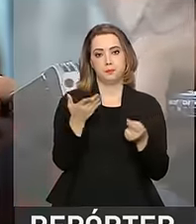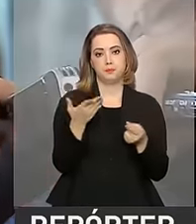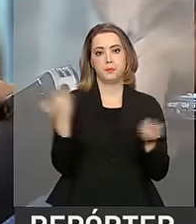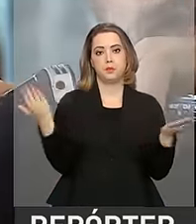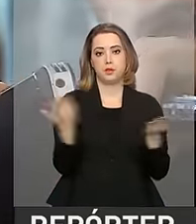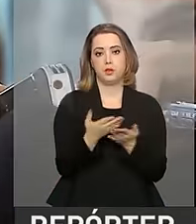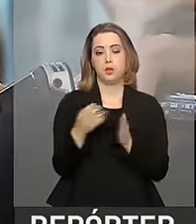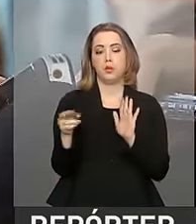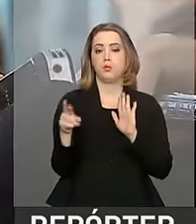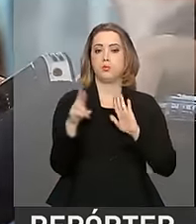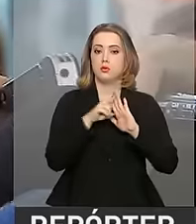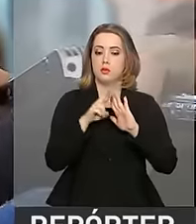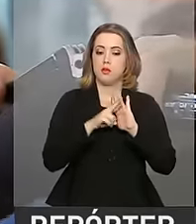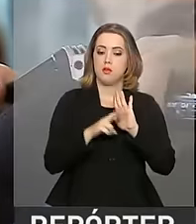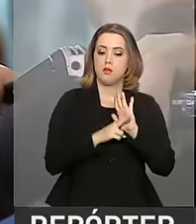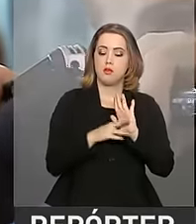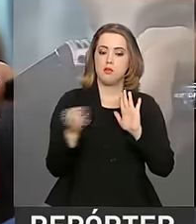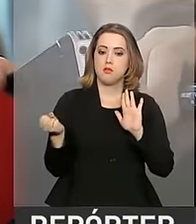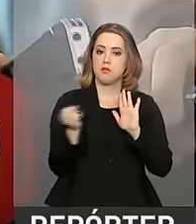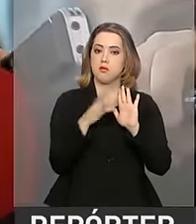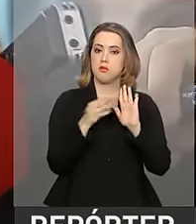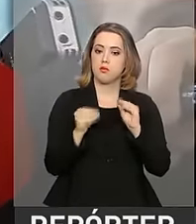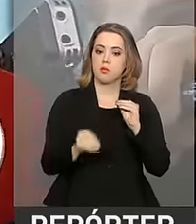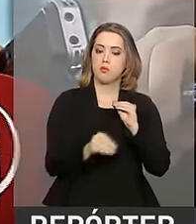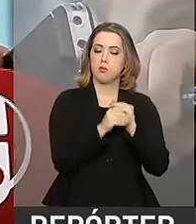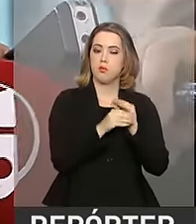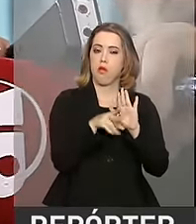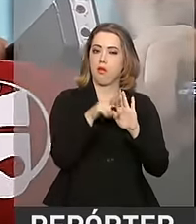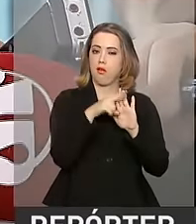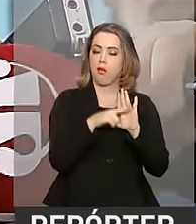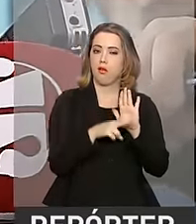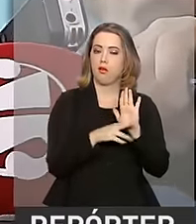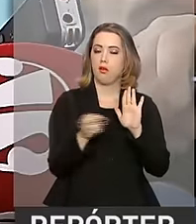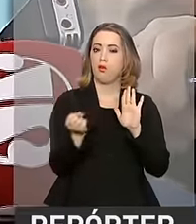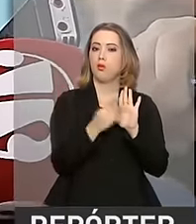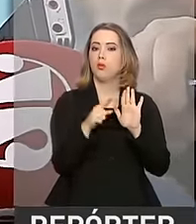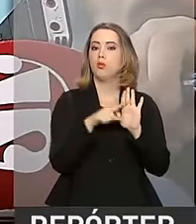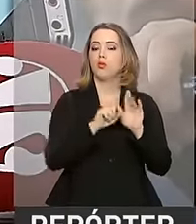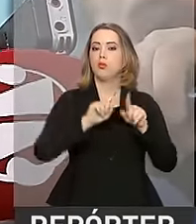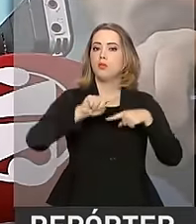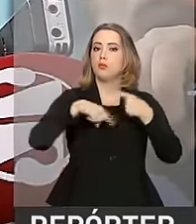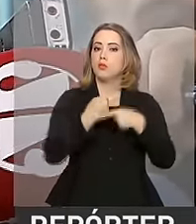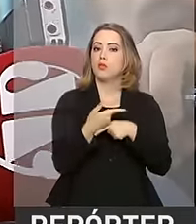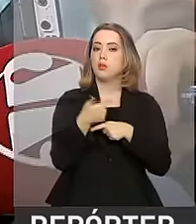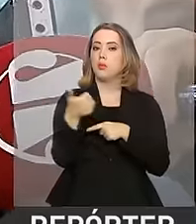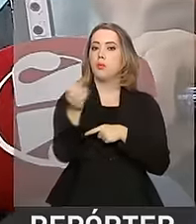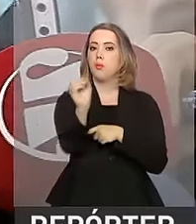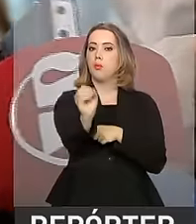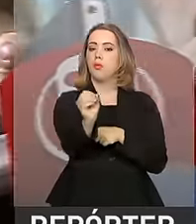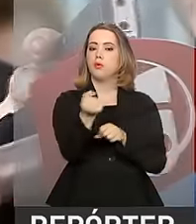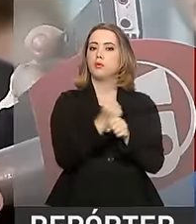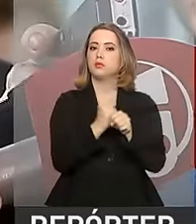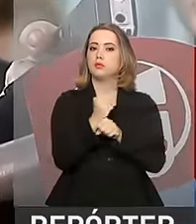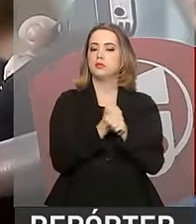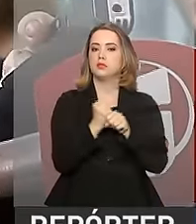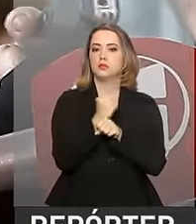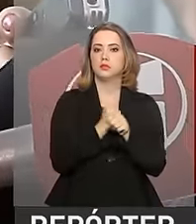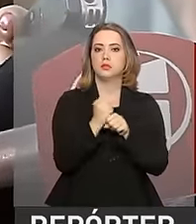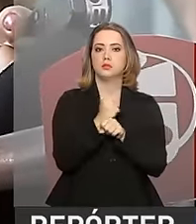estabelecida a uma adição a isso de que depois dos 10 anos